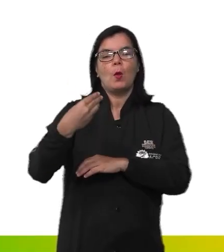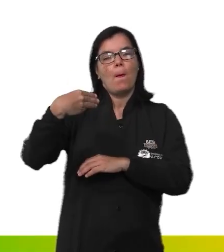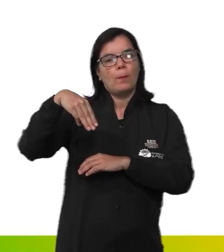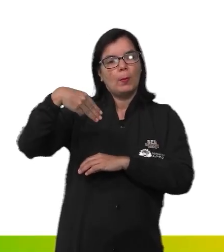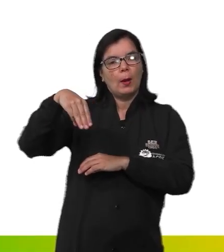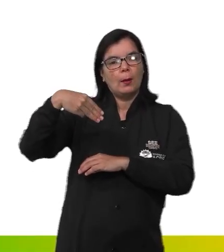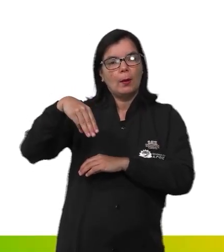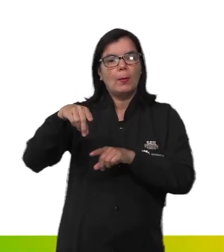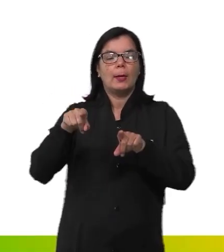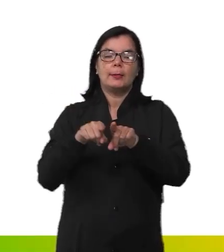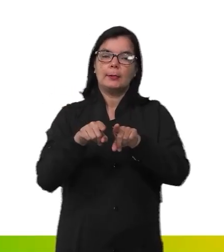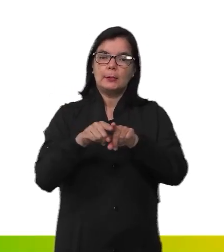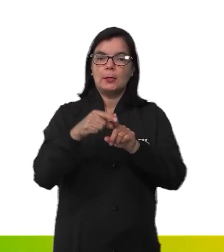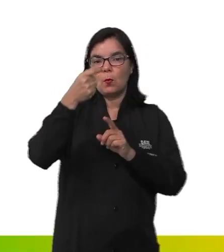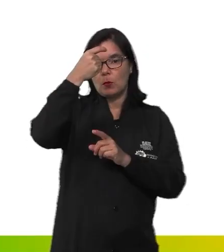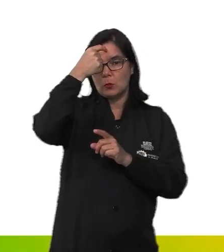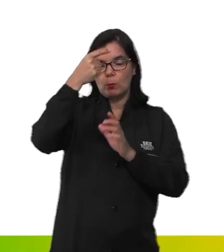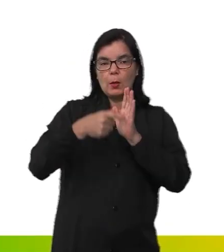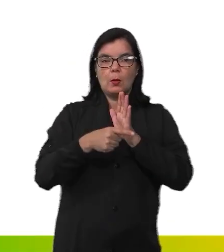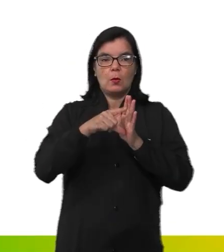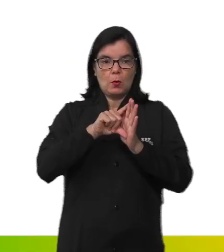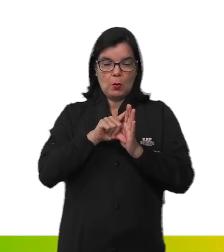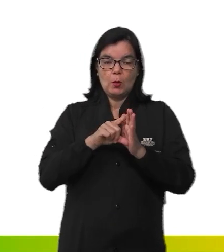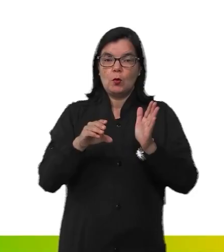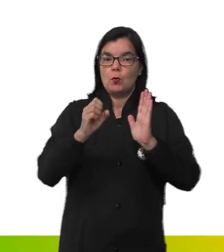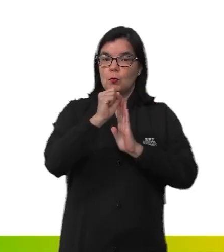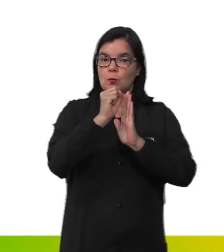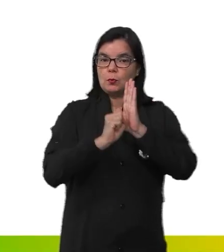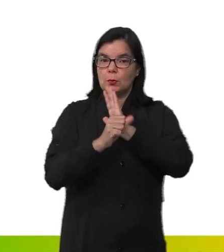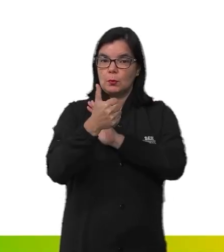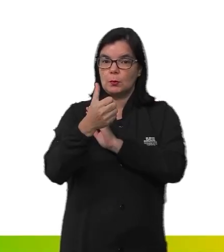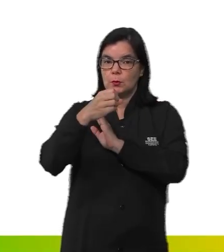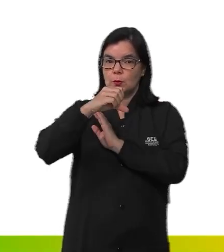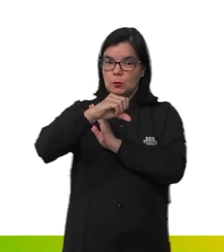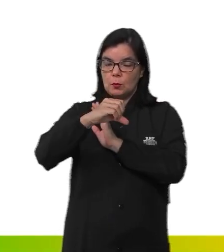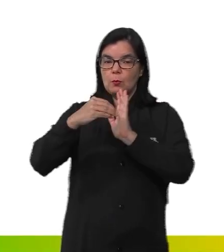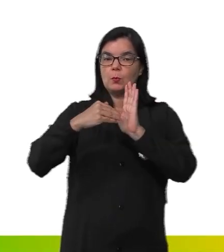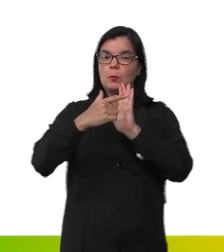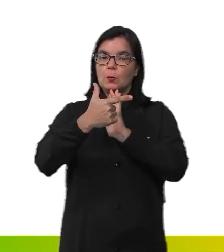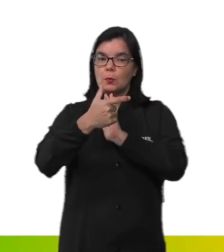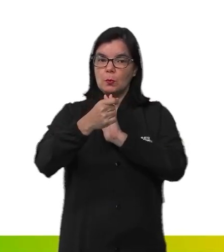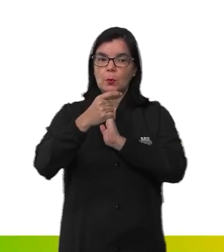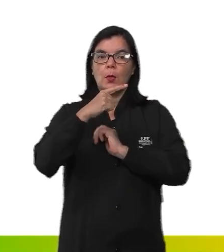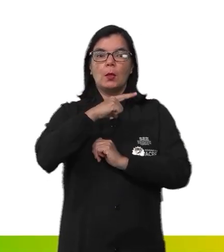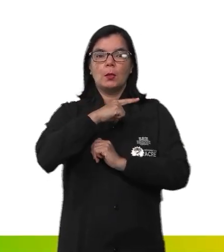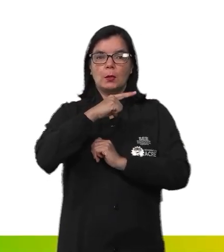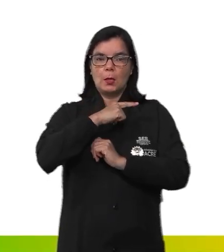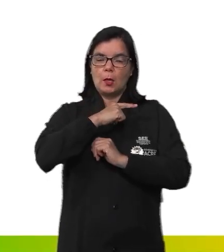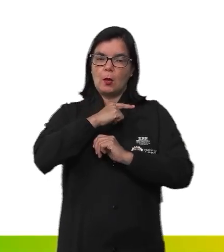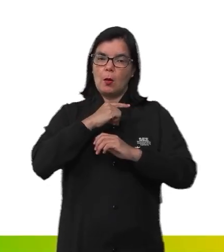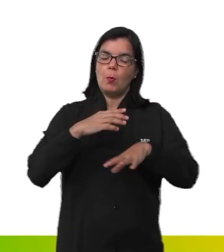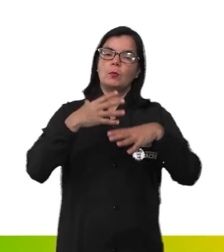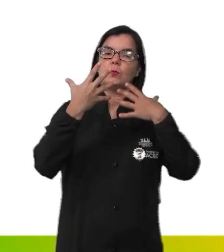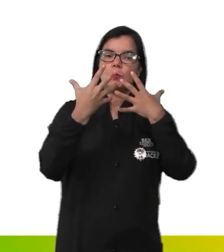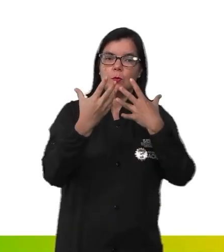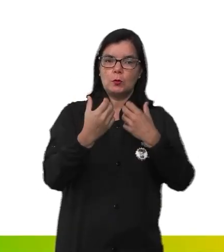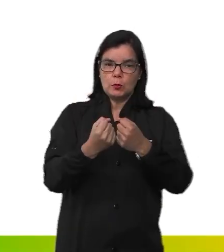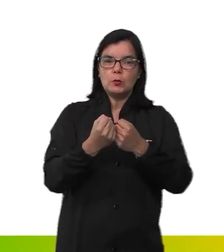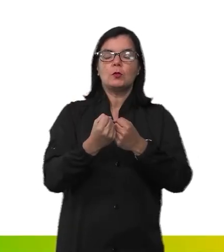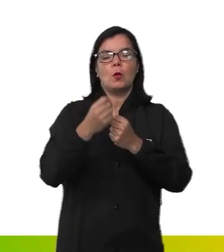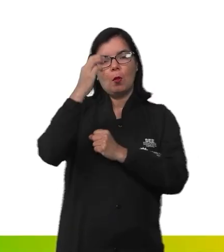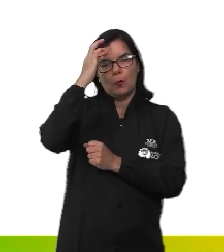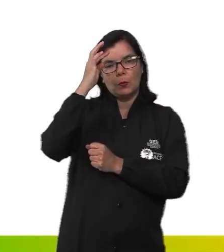e empíricas, tá? E com isso, a ciência chegou no século XIX e XX. Aqui tivemos a consolidação de